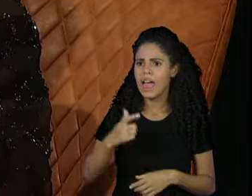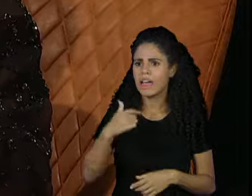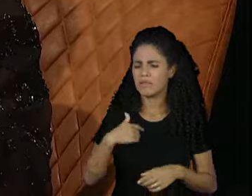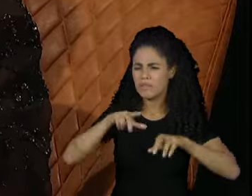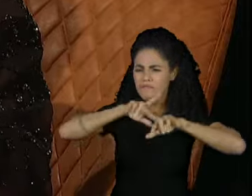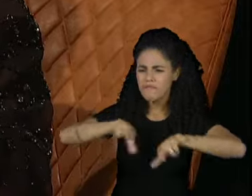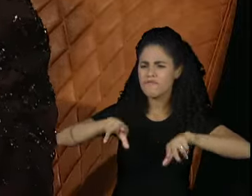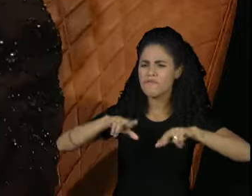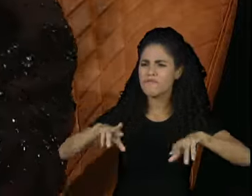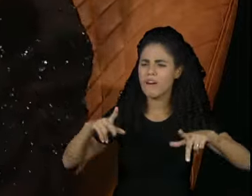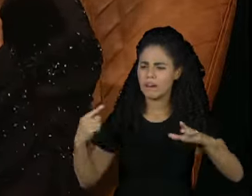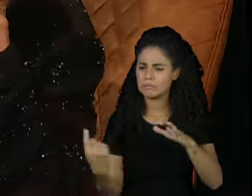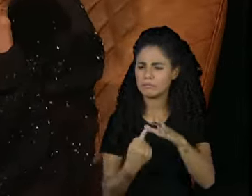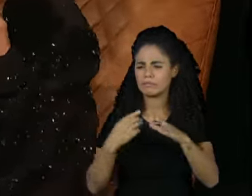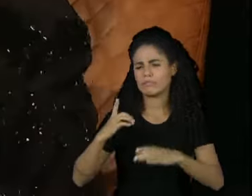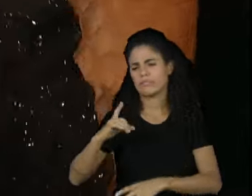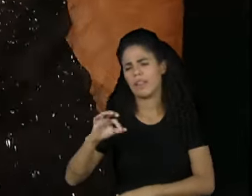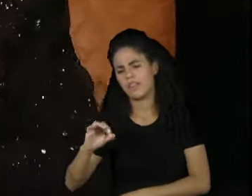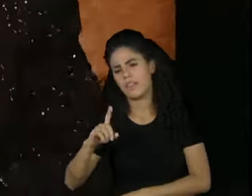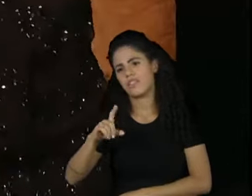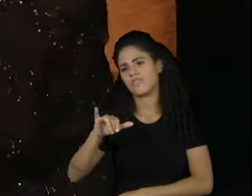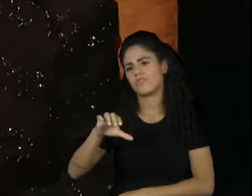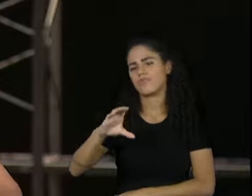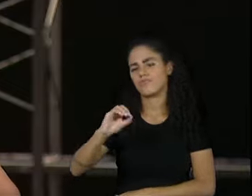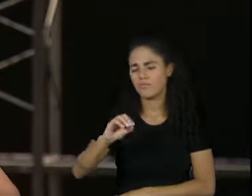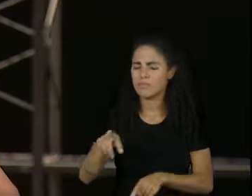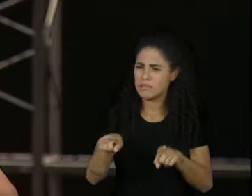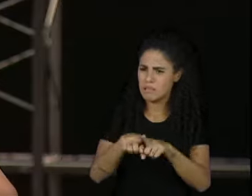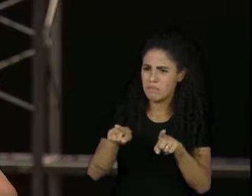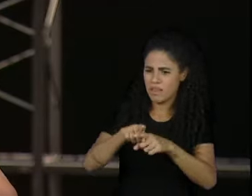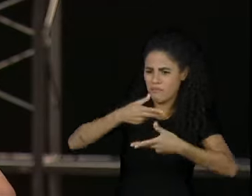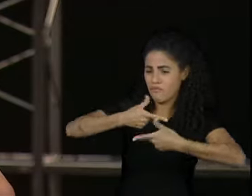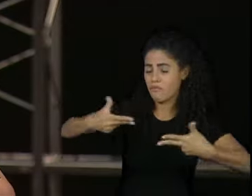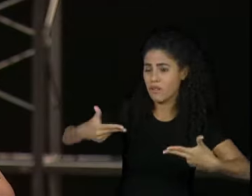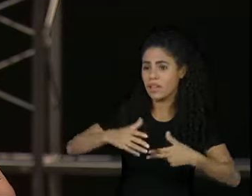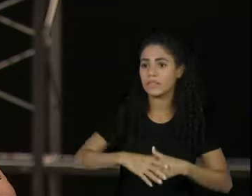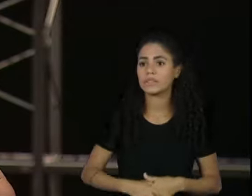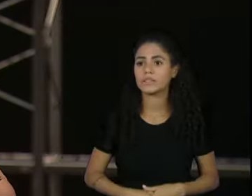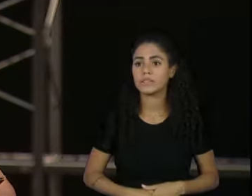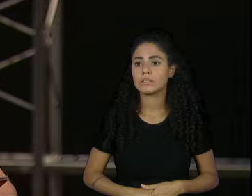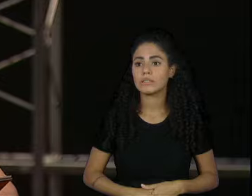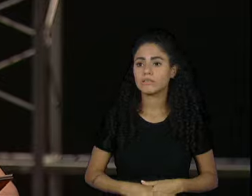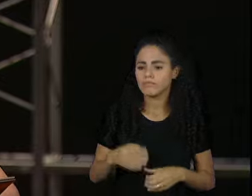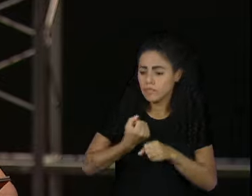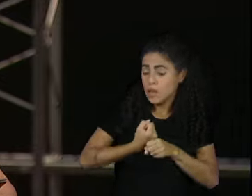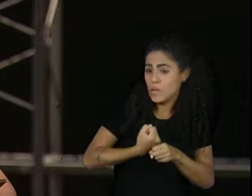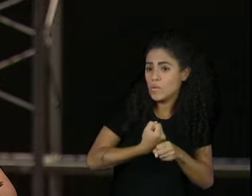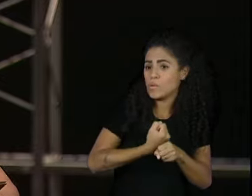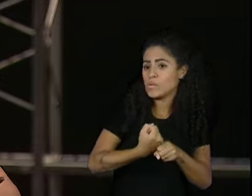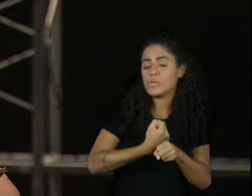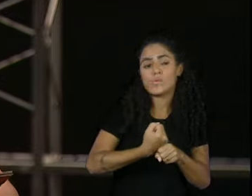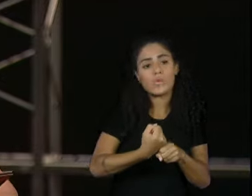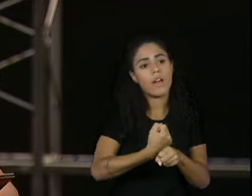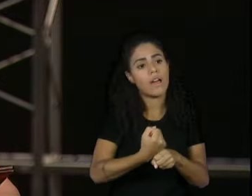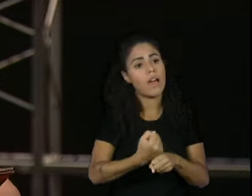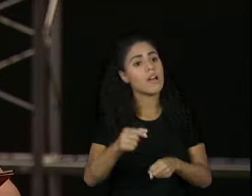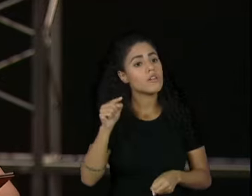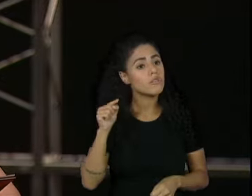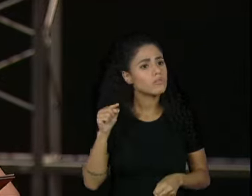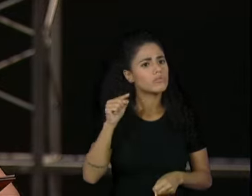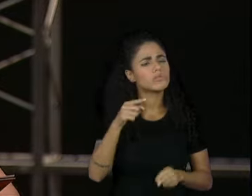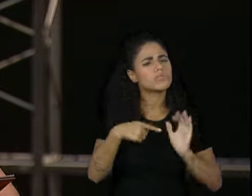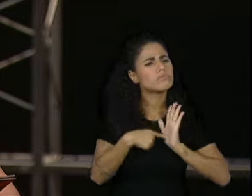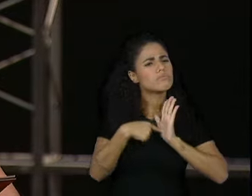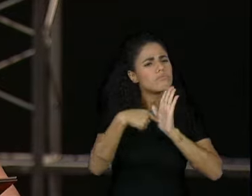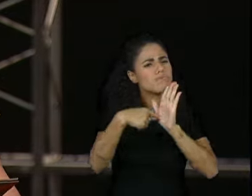orgulho de todos eles. Não, maravilhoso, são muitos. Nos últimos anos, você tem gravado e se apresentado